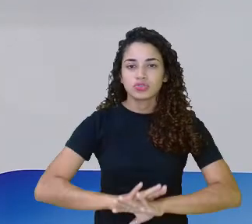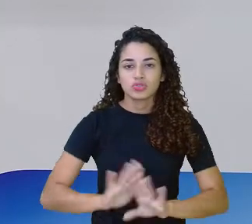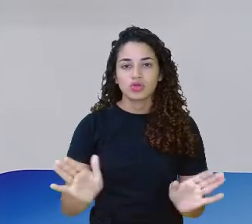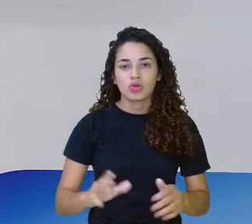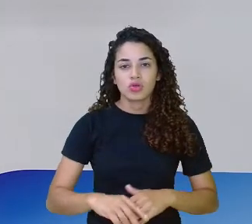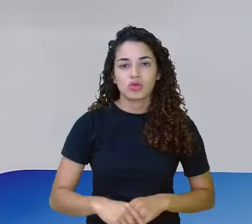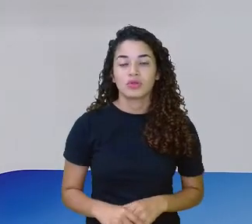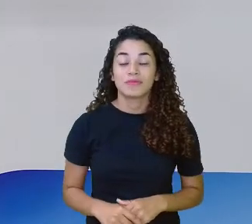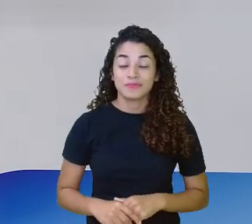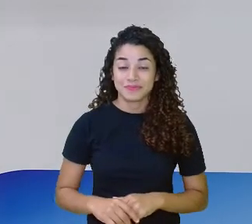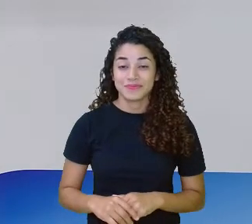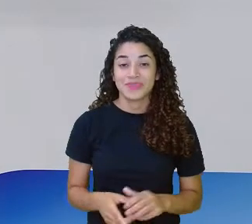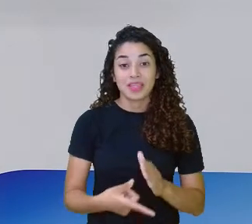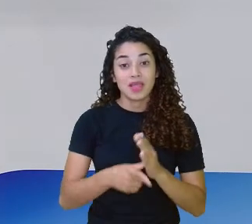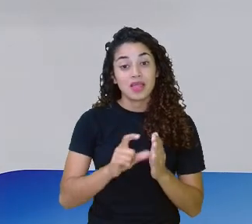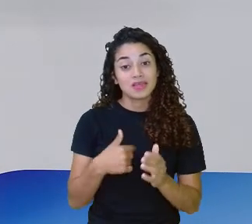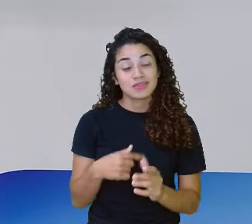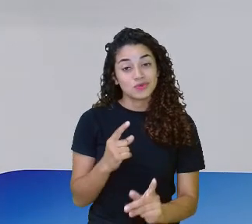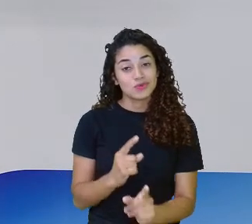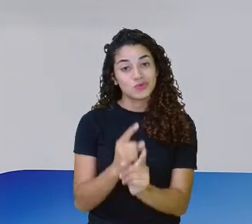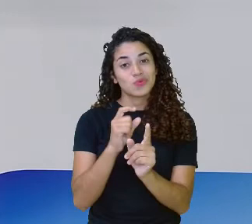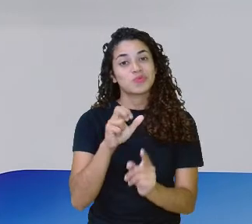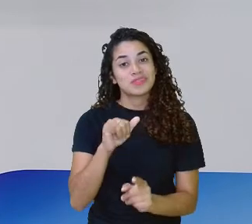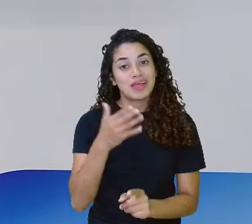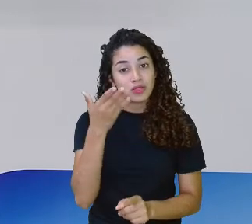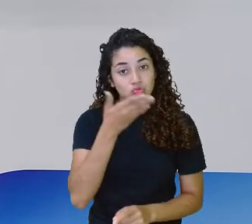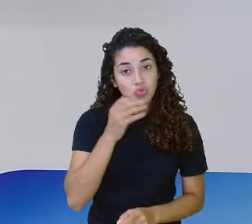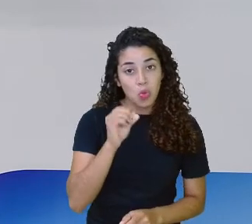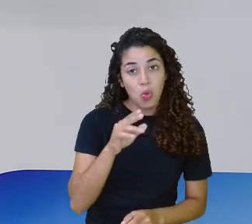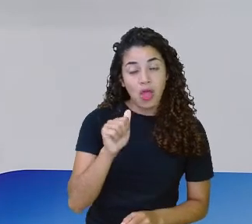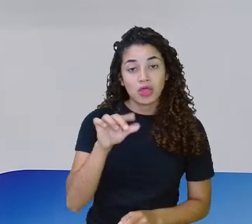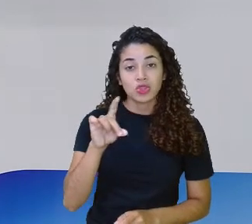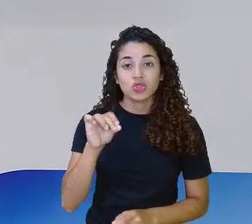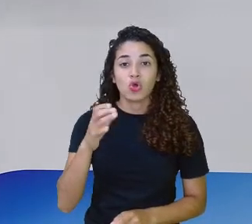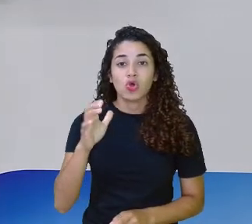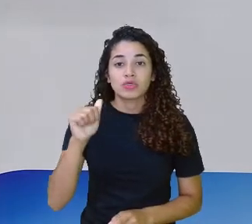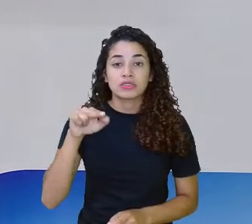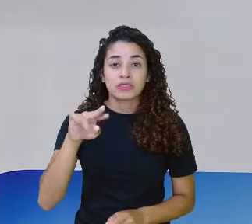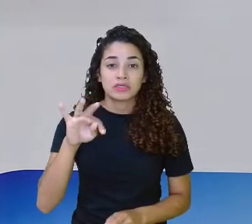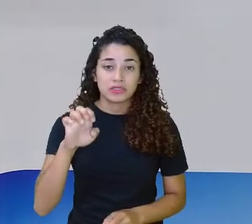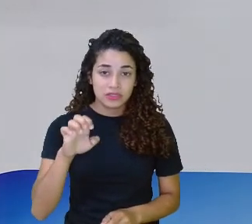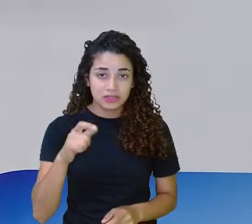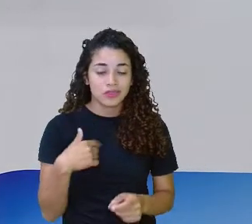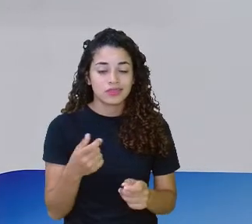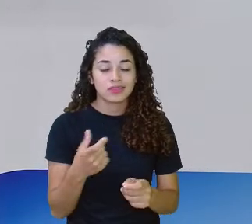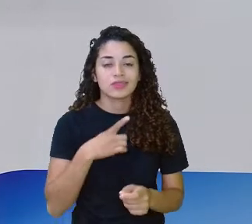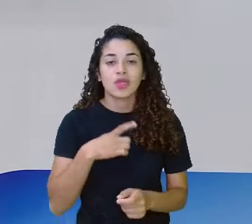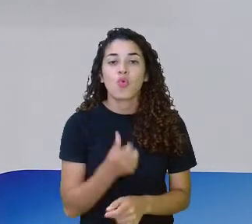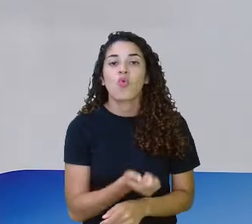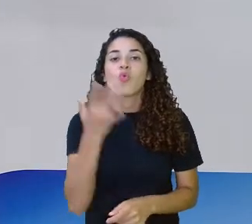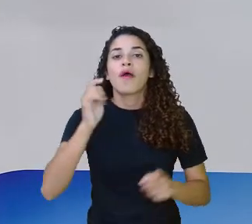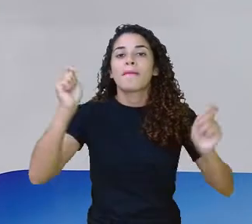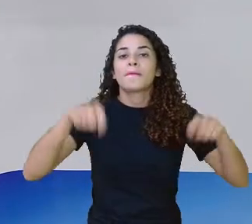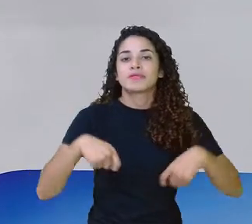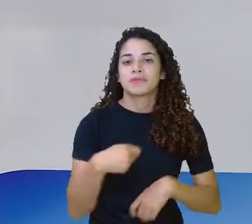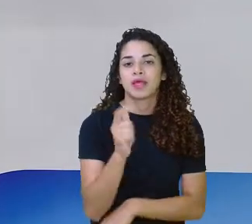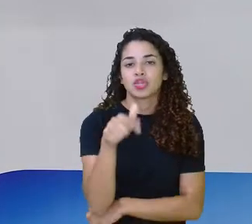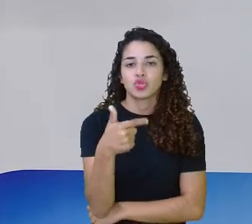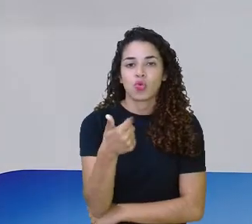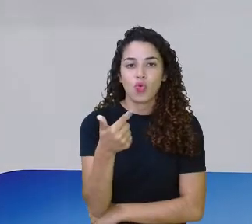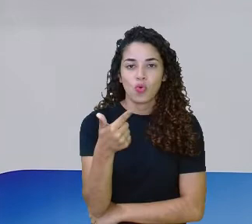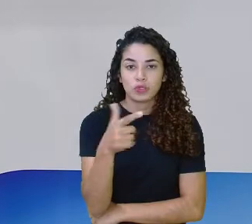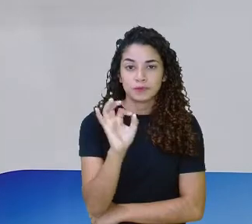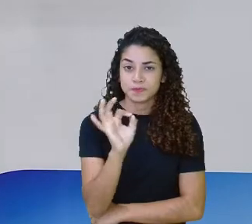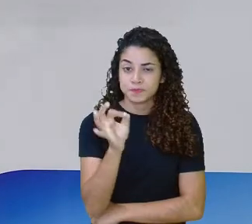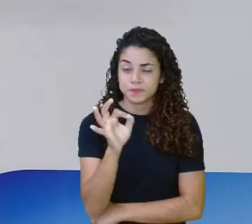de eu descobrir se era açúcar ou adoçante, eu tinha quantas possibilidades? 12. Foram